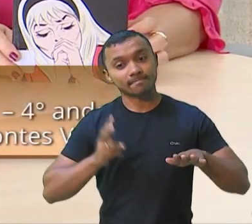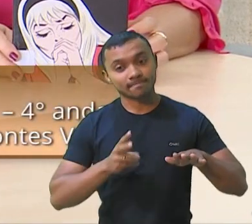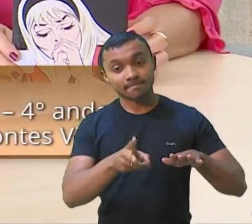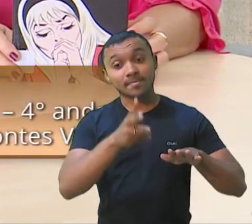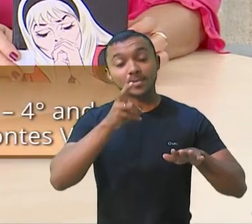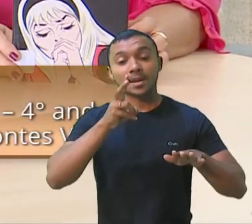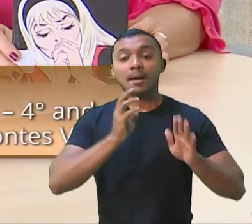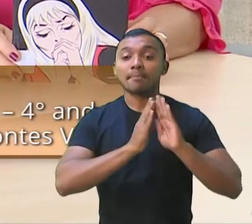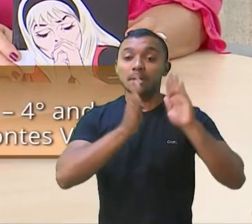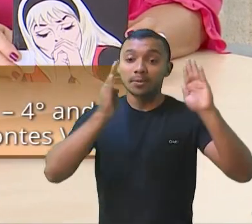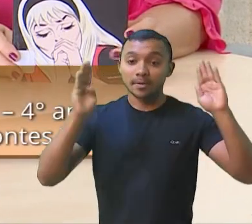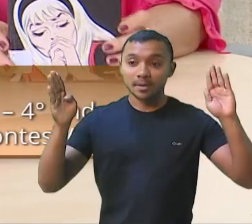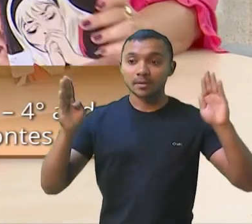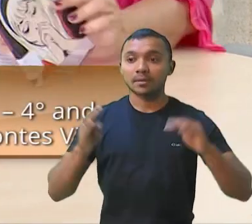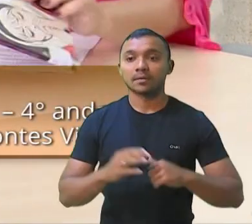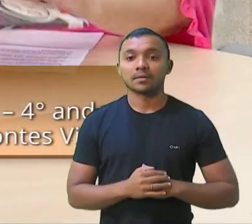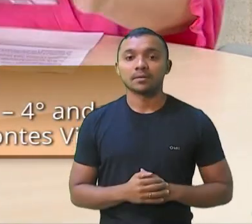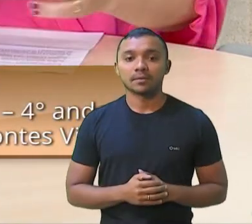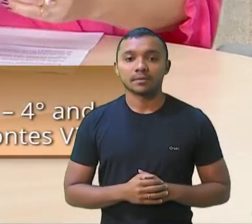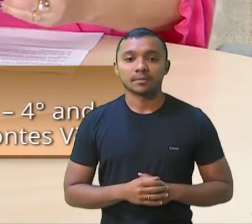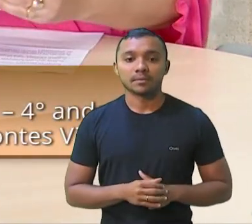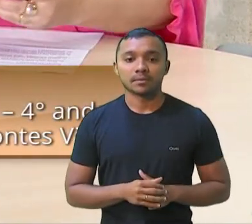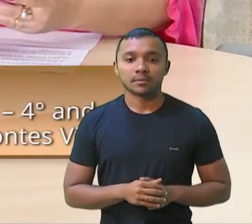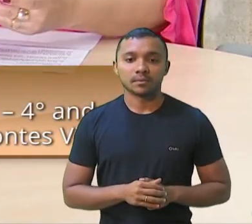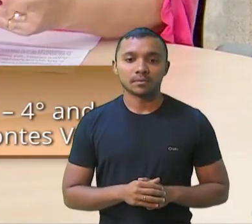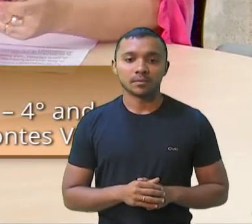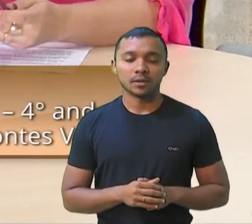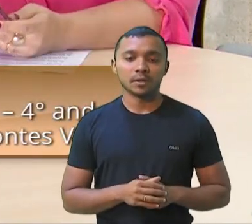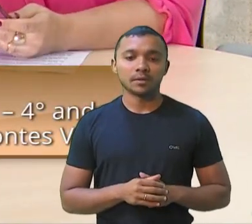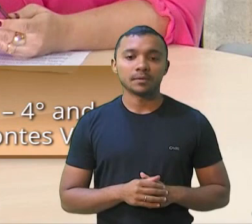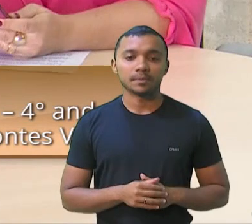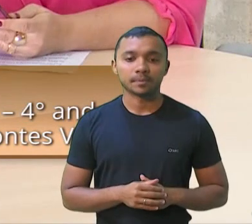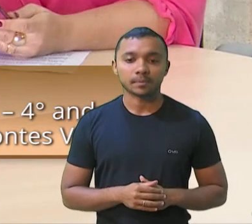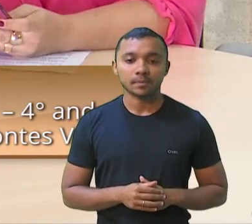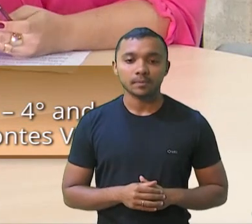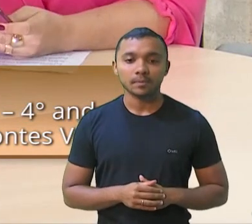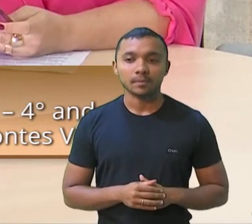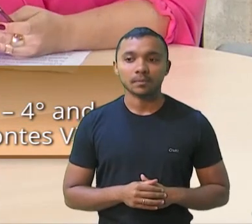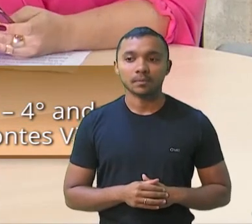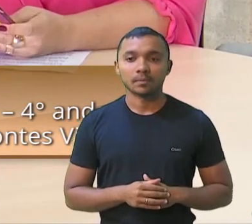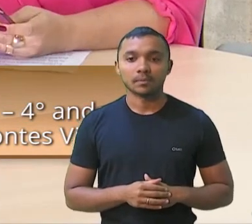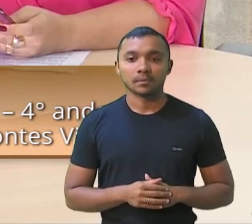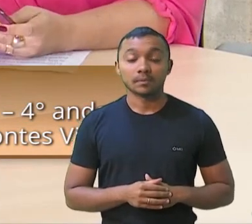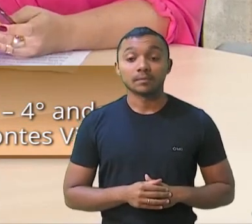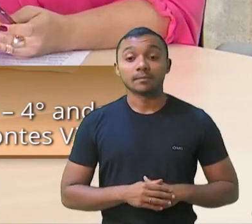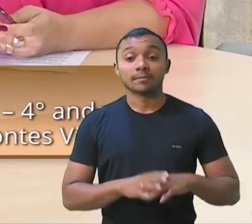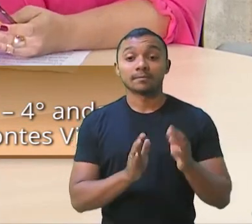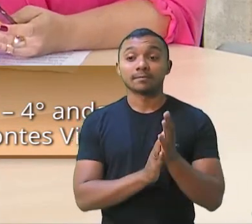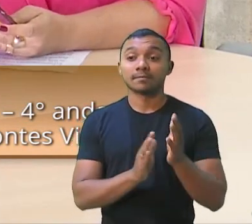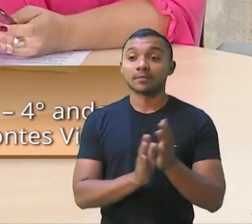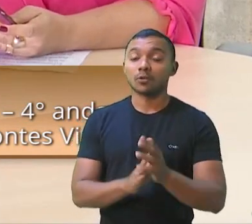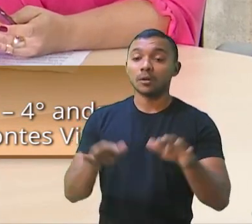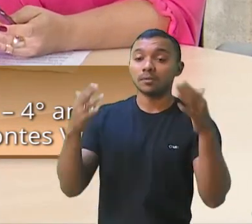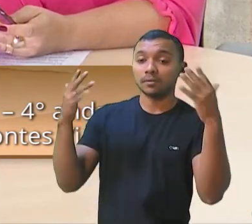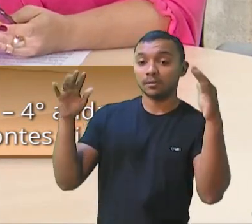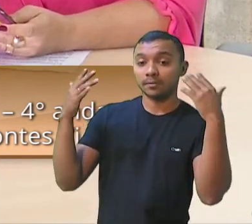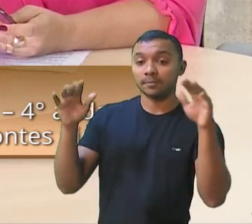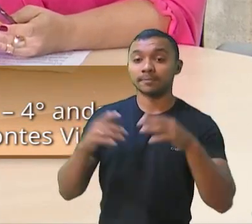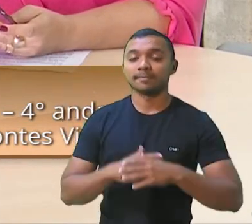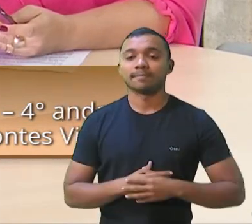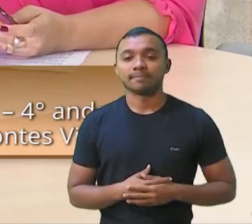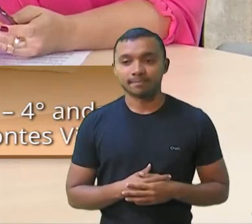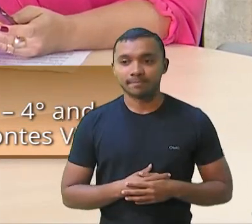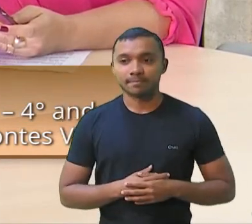César Calles de Oliveira. Professor, muito obrigada pela sua participação. Parabéns aí por essa pesquisa, pela